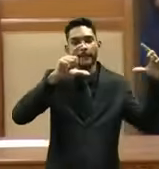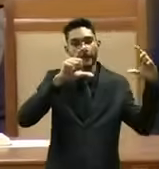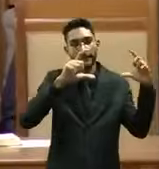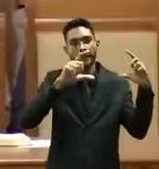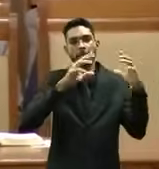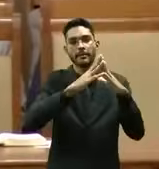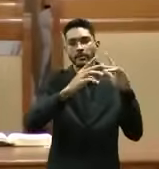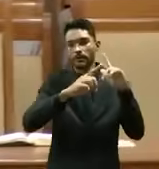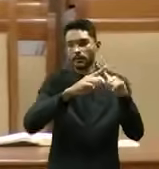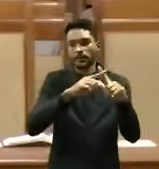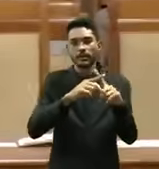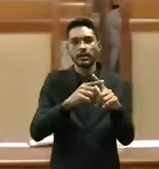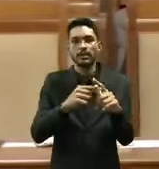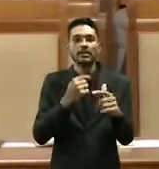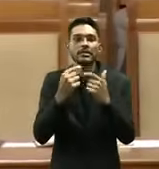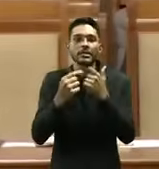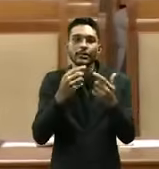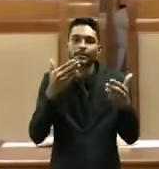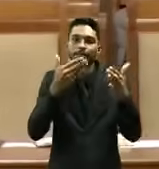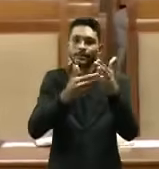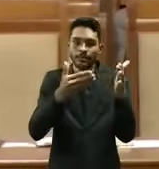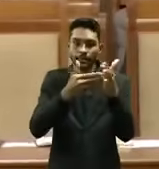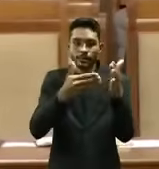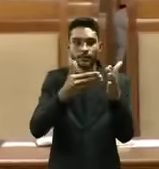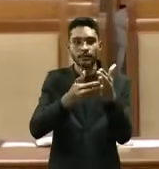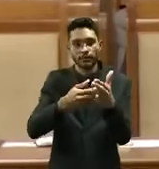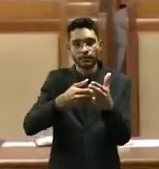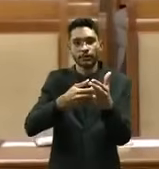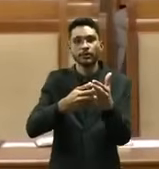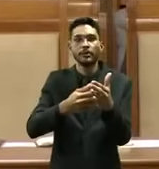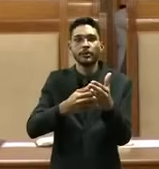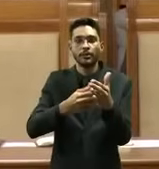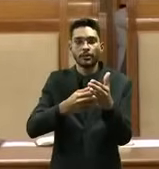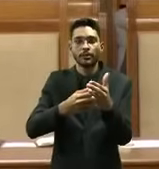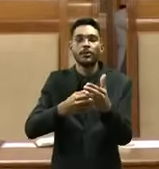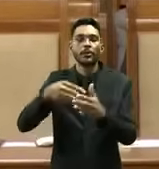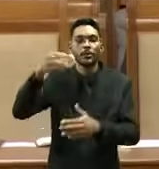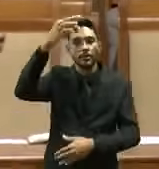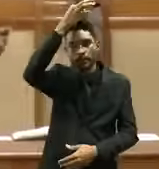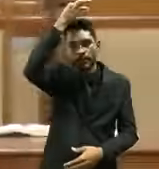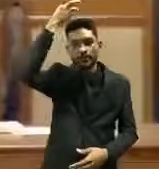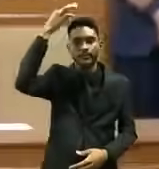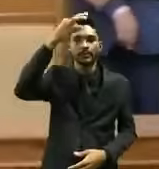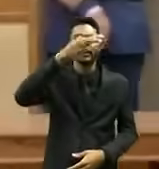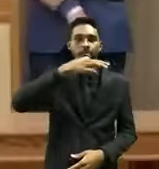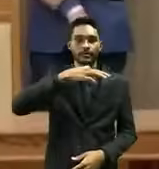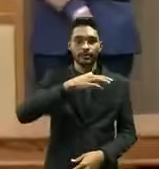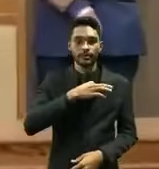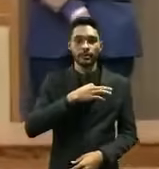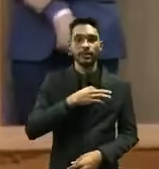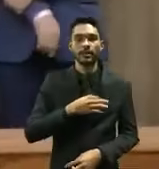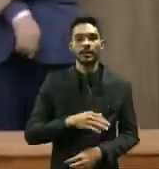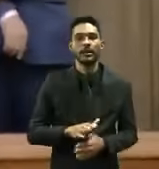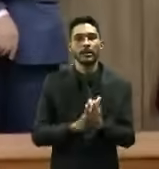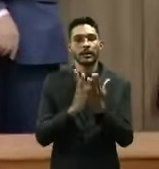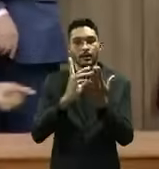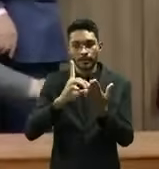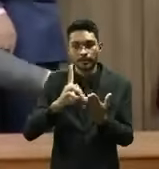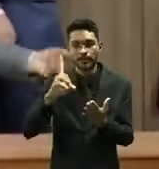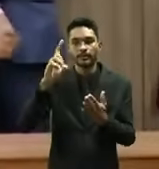do Espírito Santo de Deus a Bíblia diz emira coros